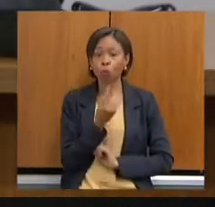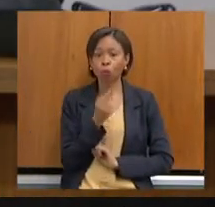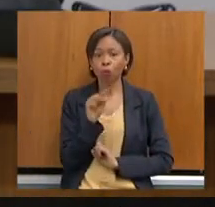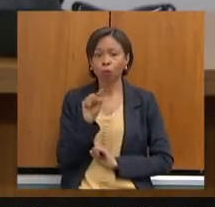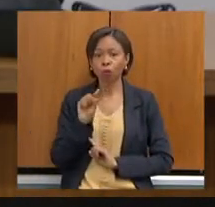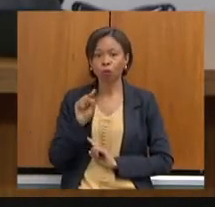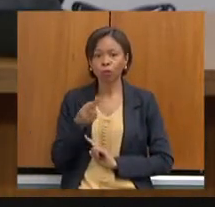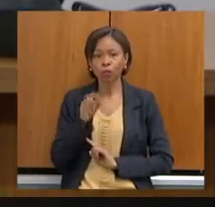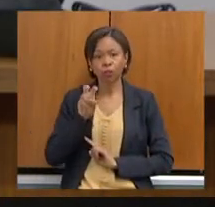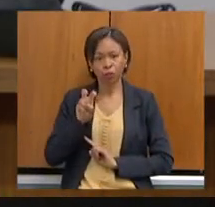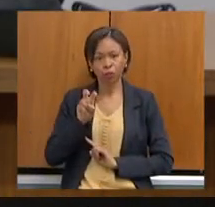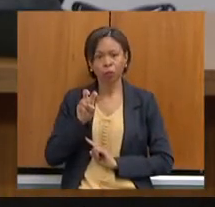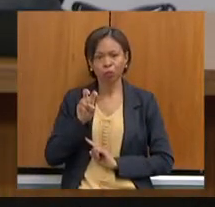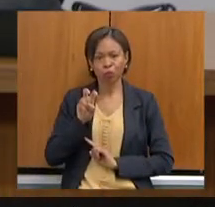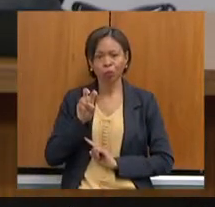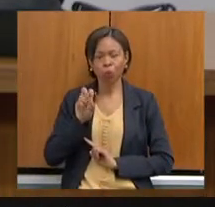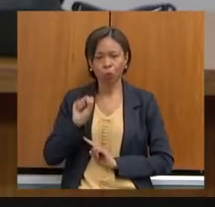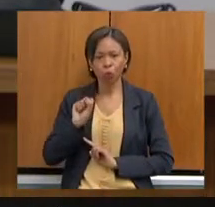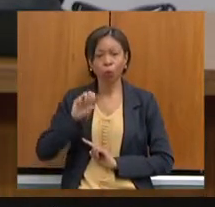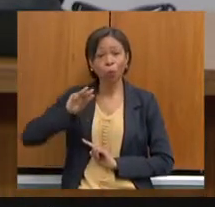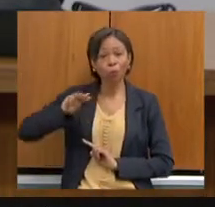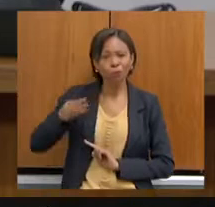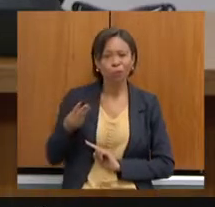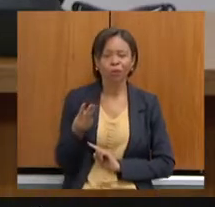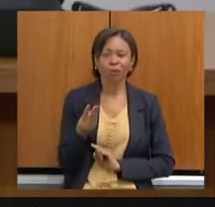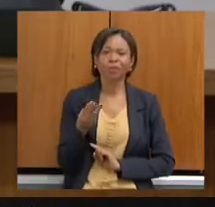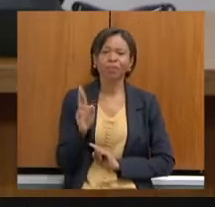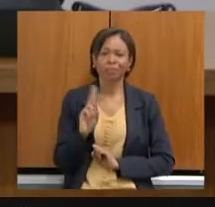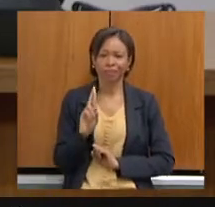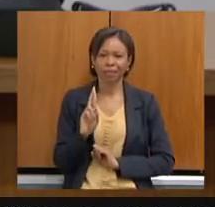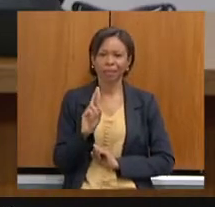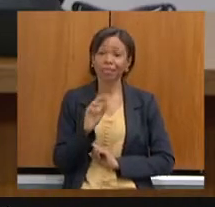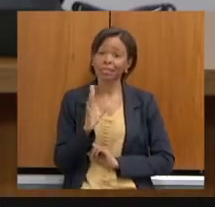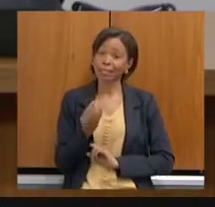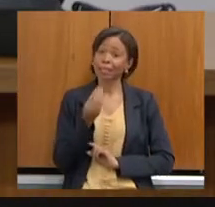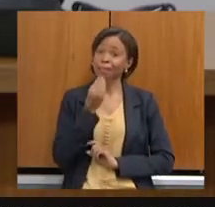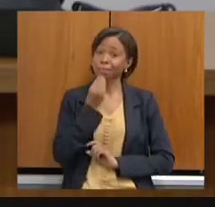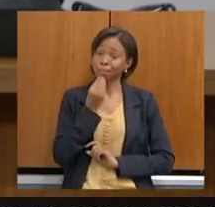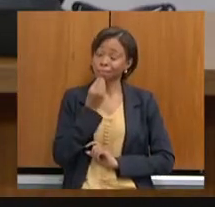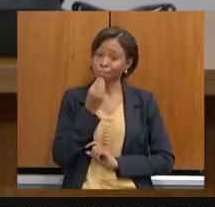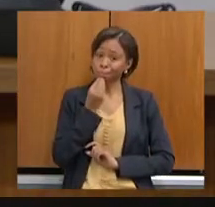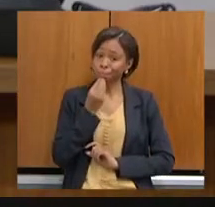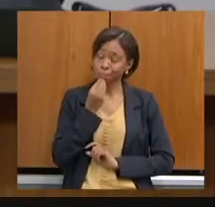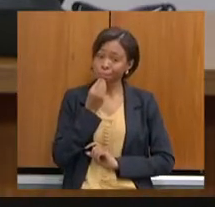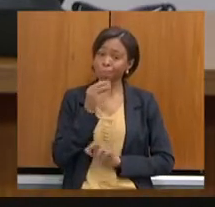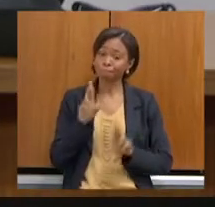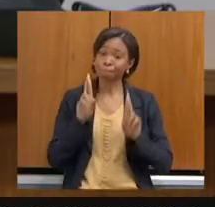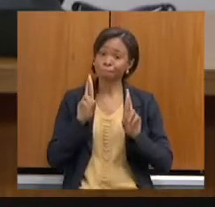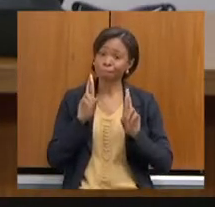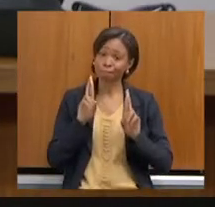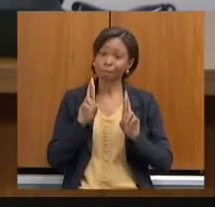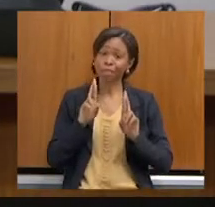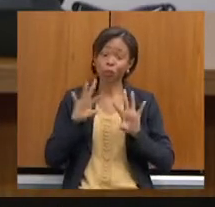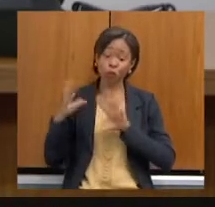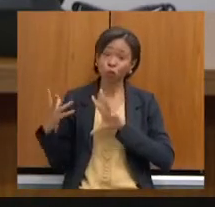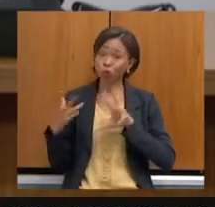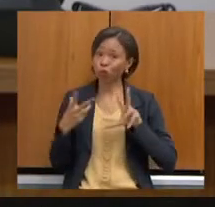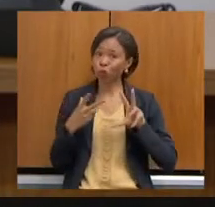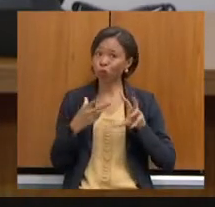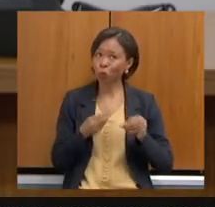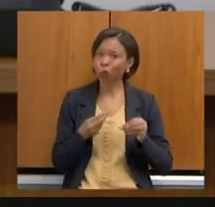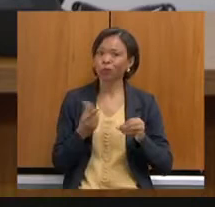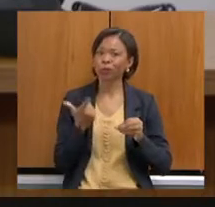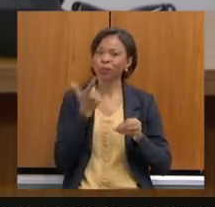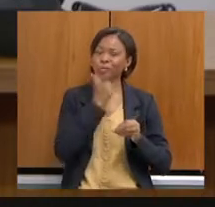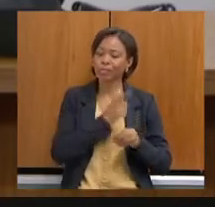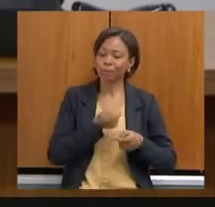58 milhões de reais e a gente tem aí espera que consiga aplicar todos nós estamos também